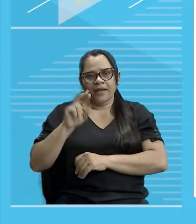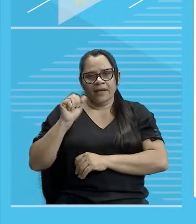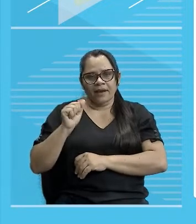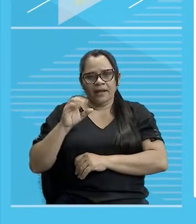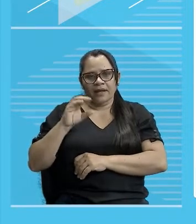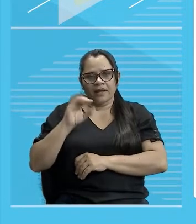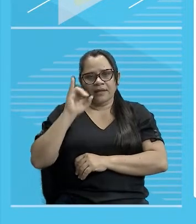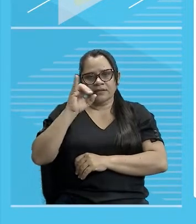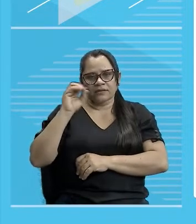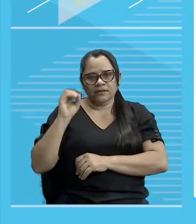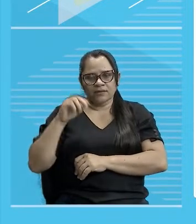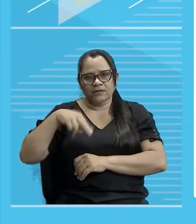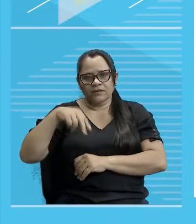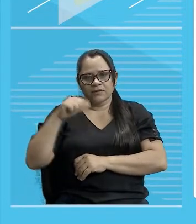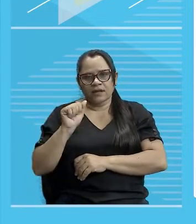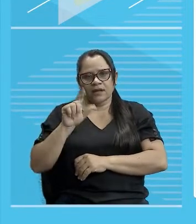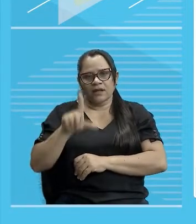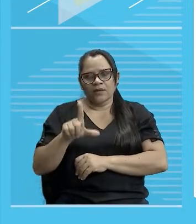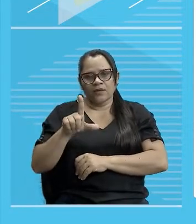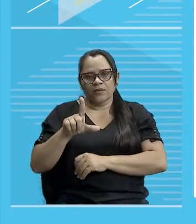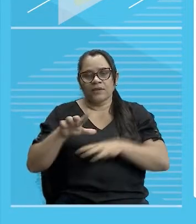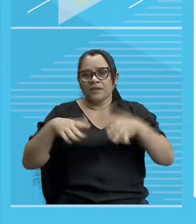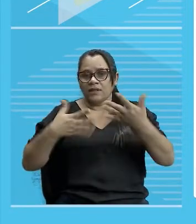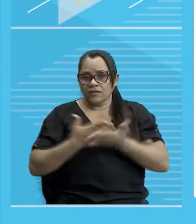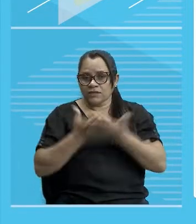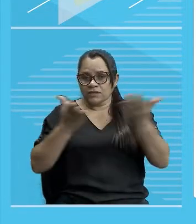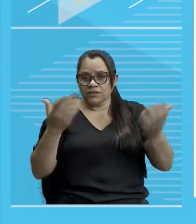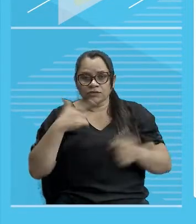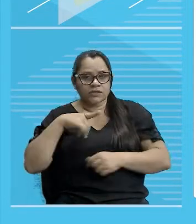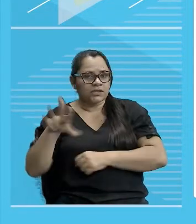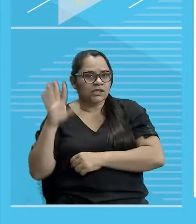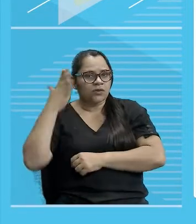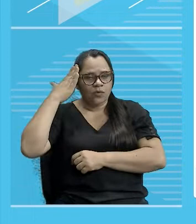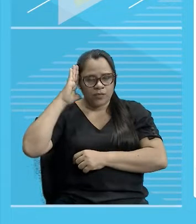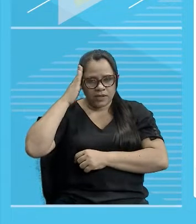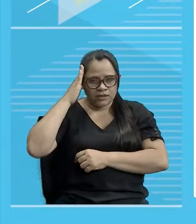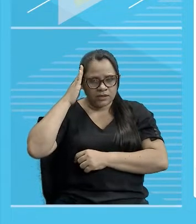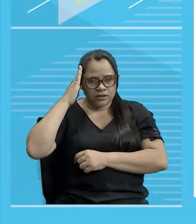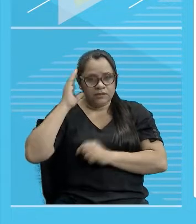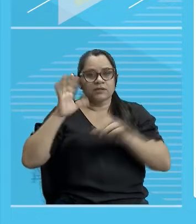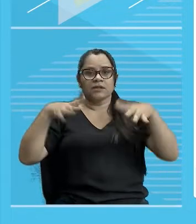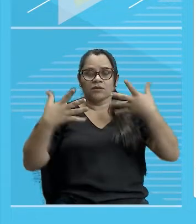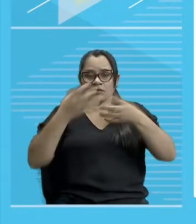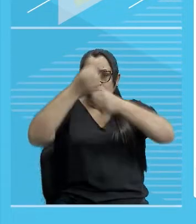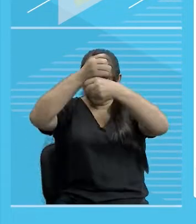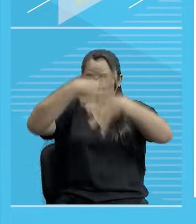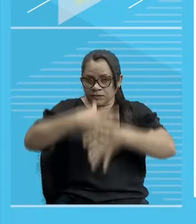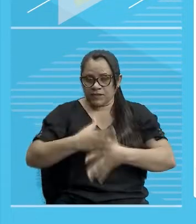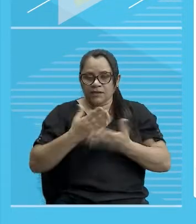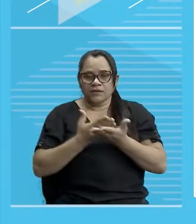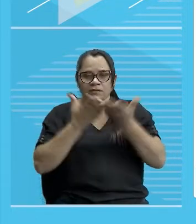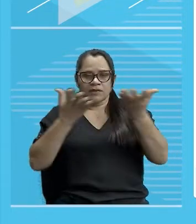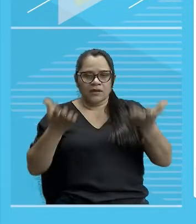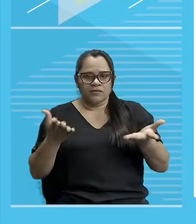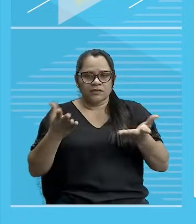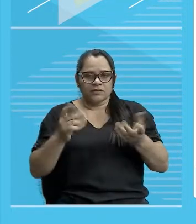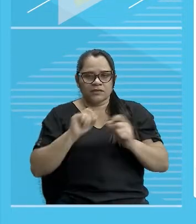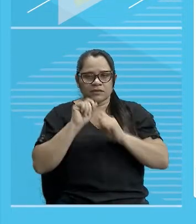conseguiram compreender o que eu estou colocando aqui para vocês